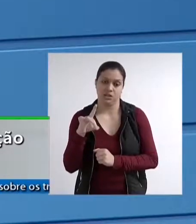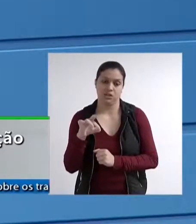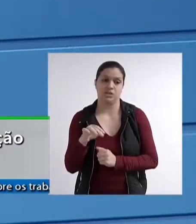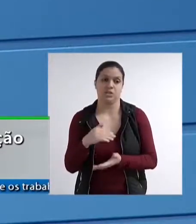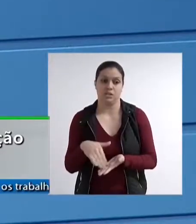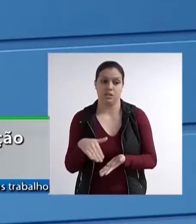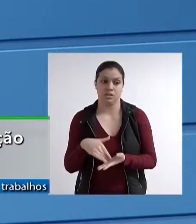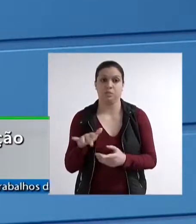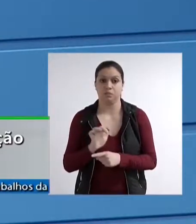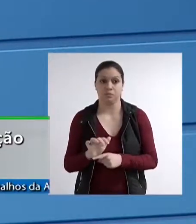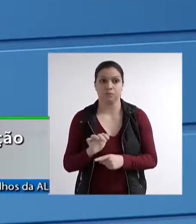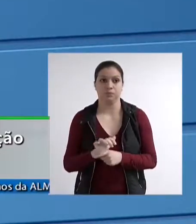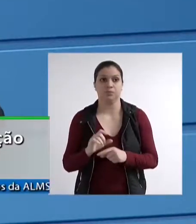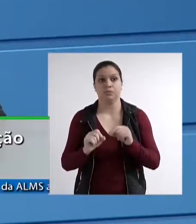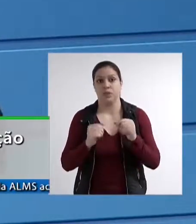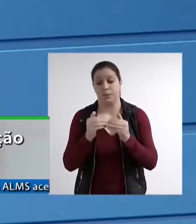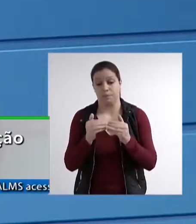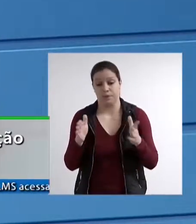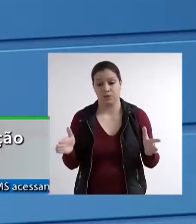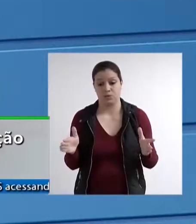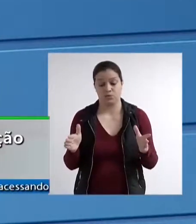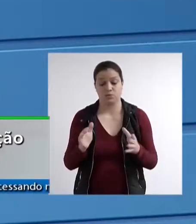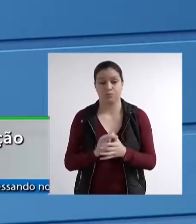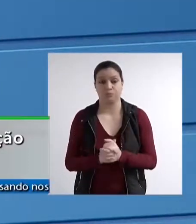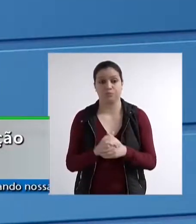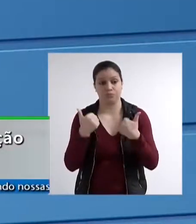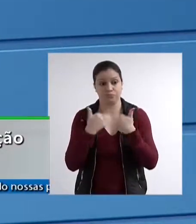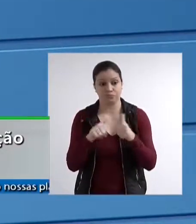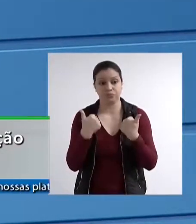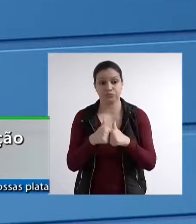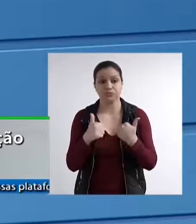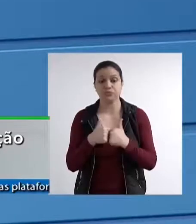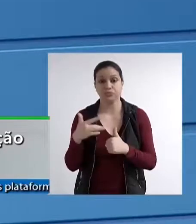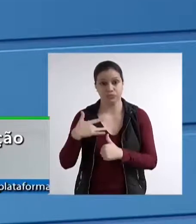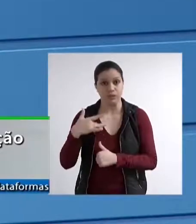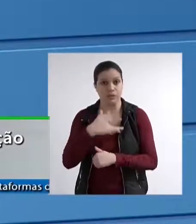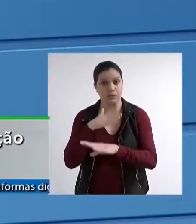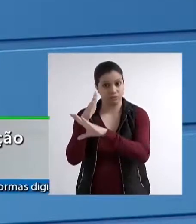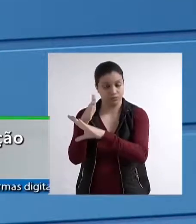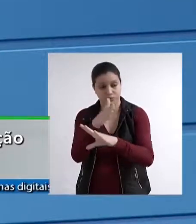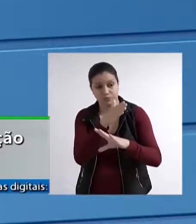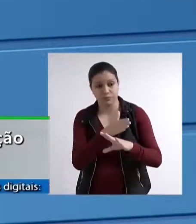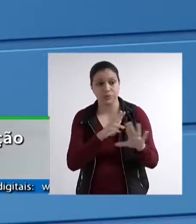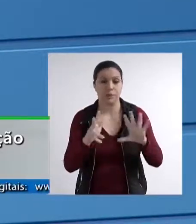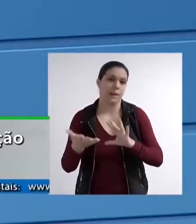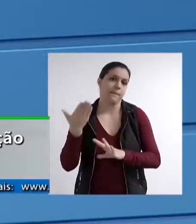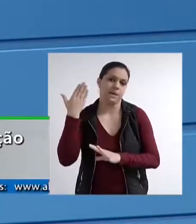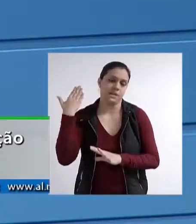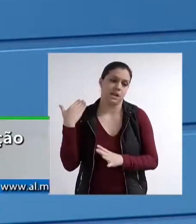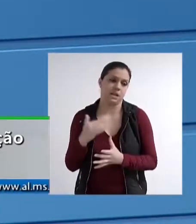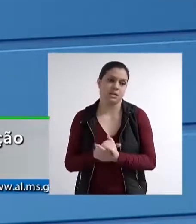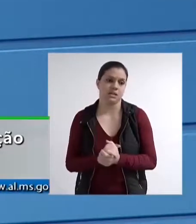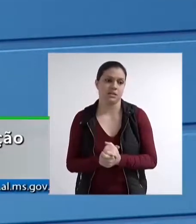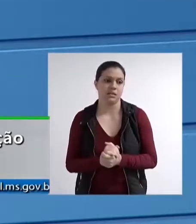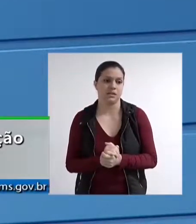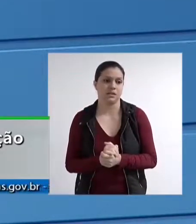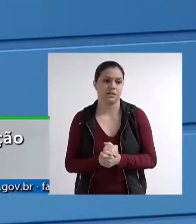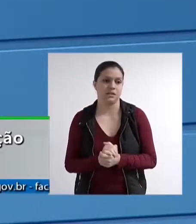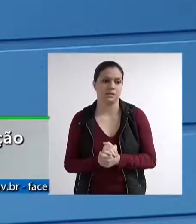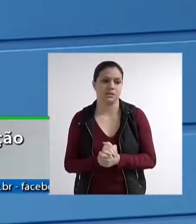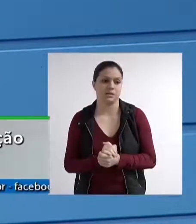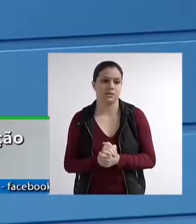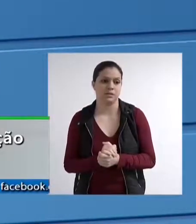do segundo momento da Caravana da Saúde a semana passada, e eu, juntamente com o governador, o Geraldo e o José Mauro, que é